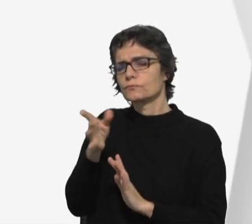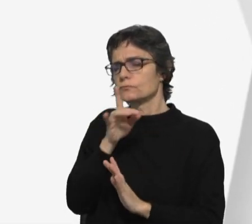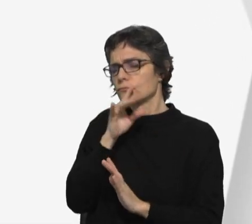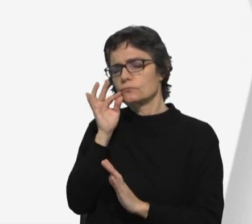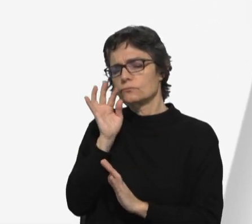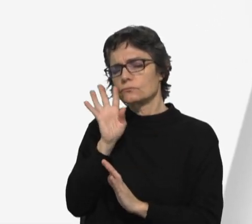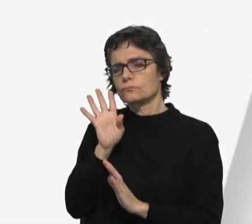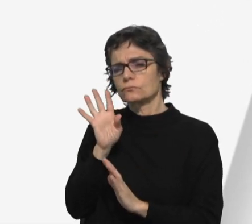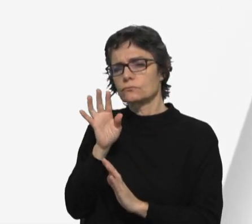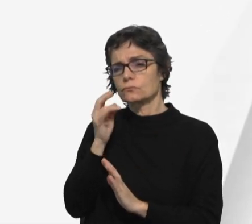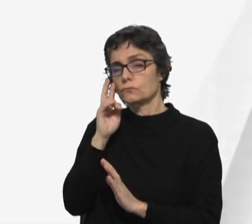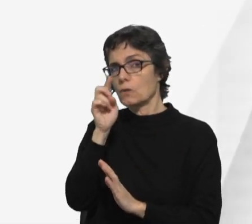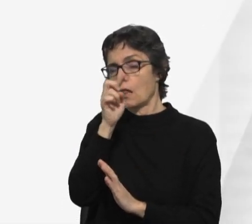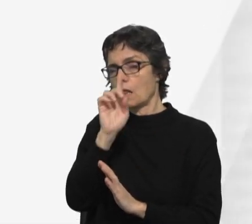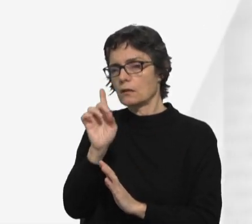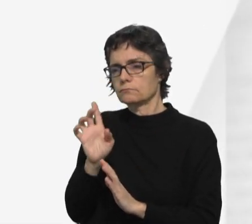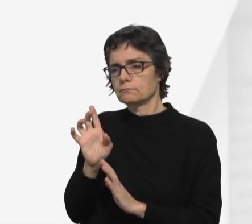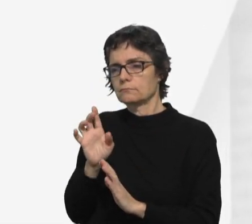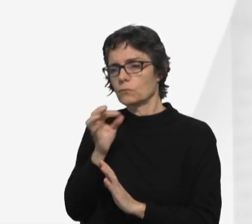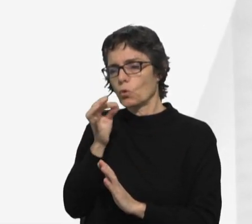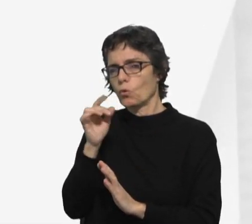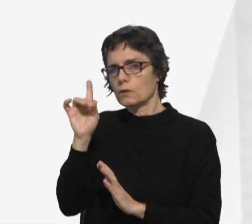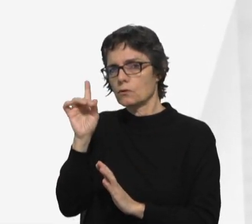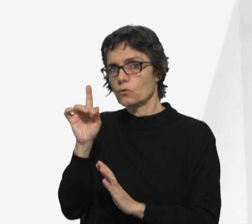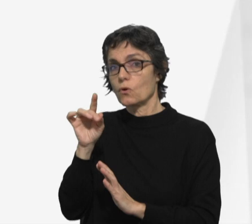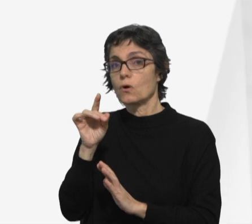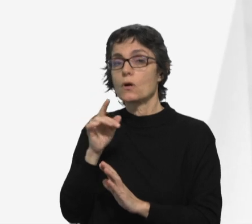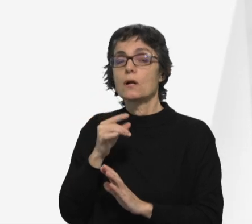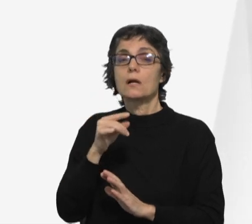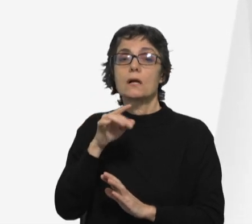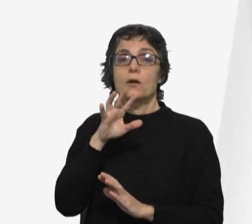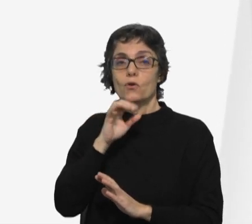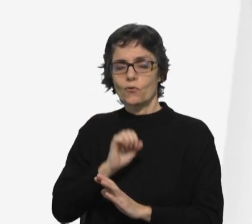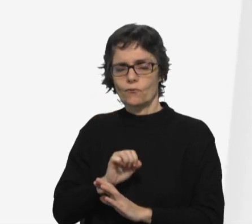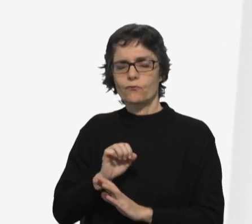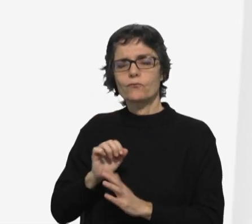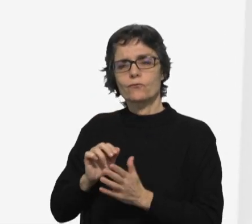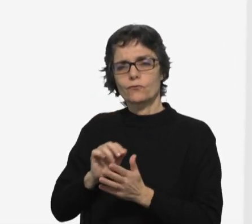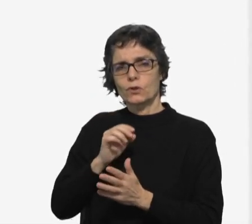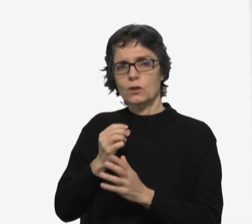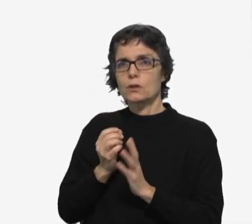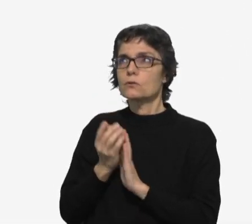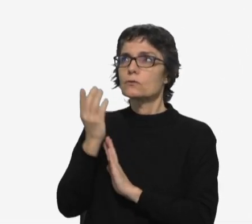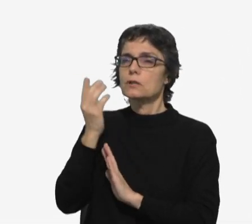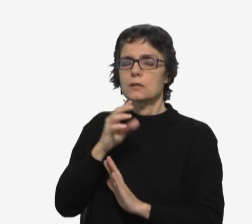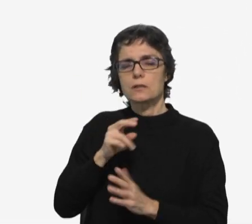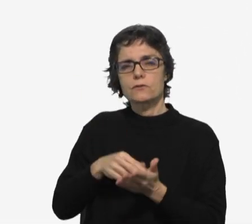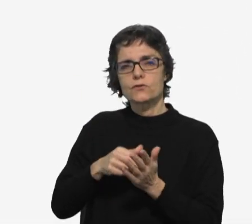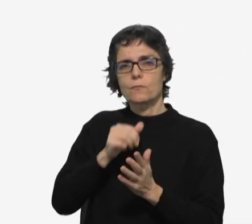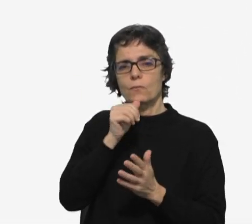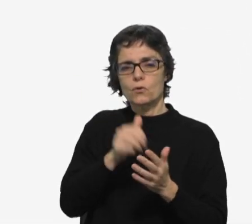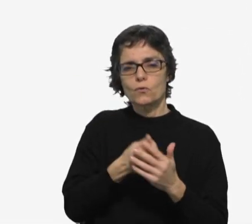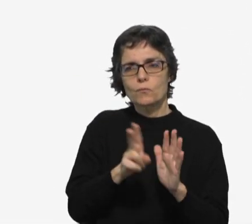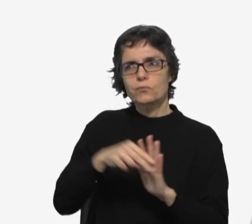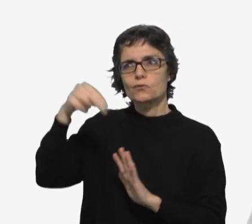a ninguém o que tinham visto, enquanto o Filho do Homem não ressuscitasse dos mortos. Eles